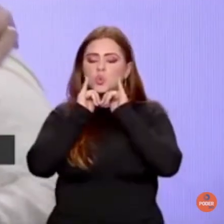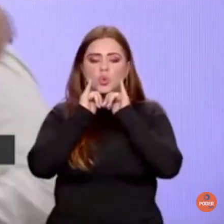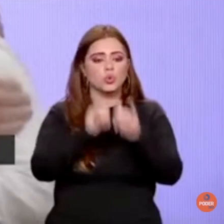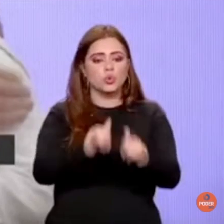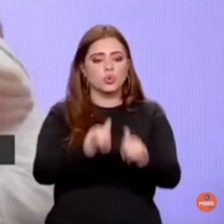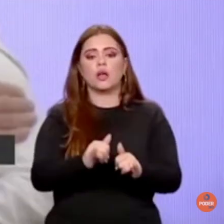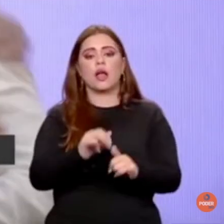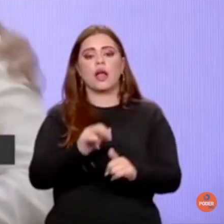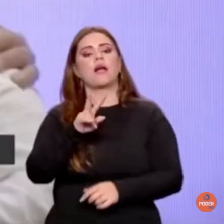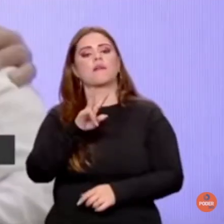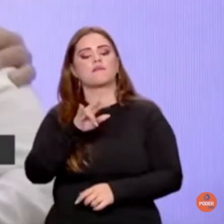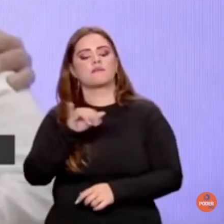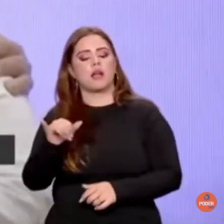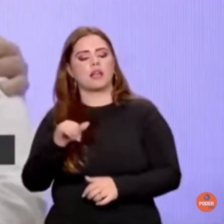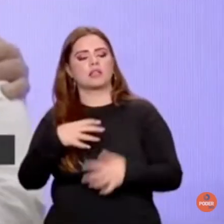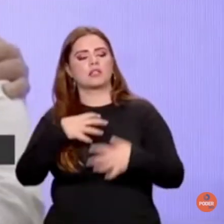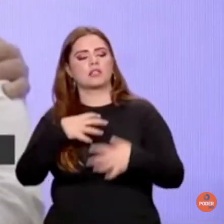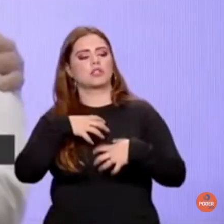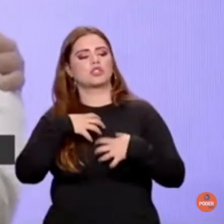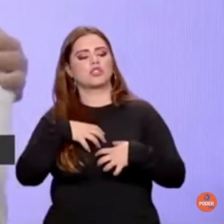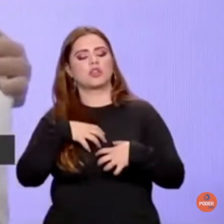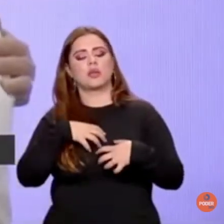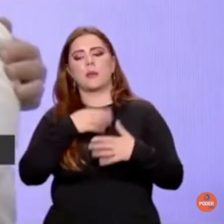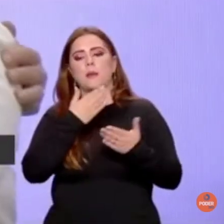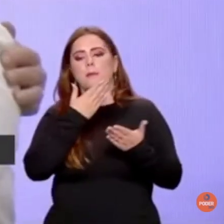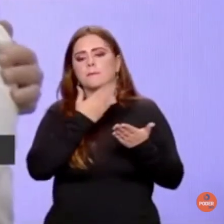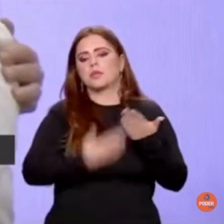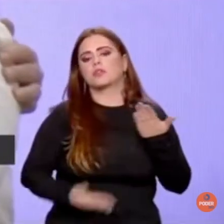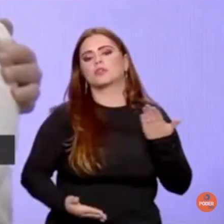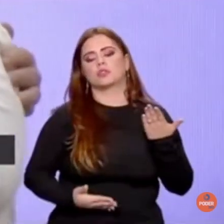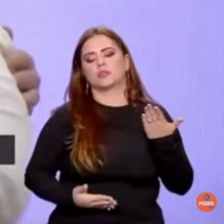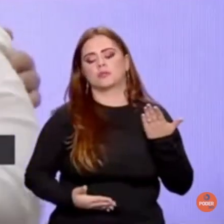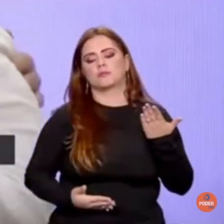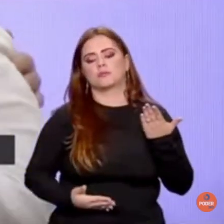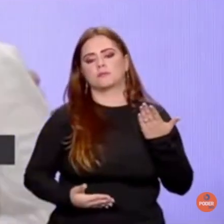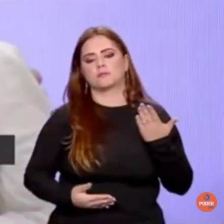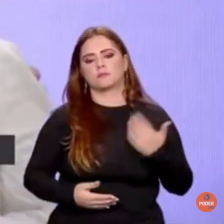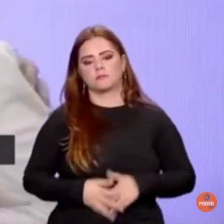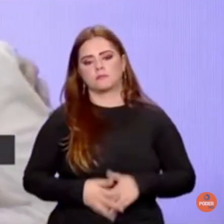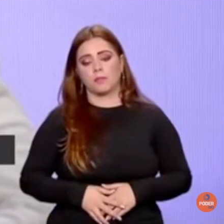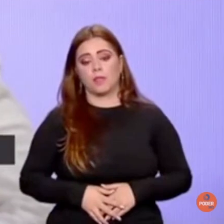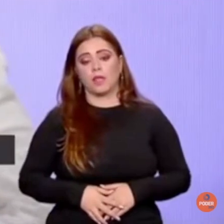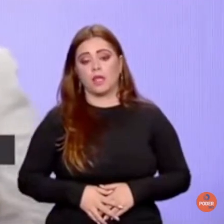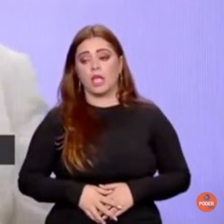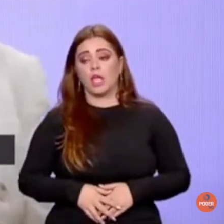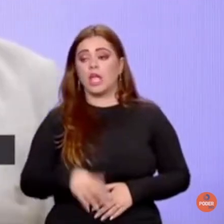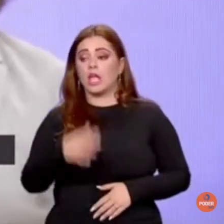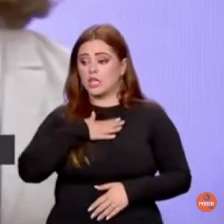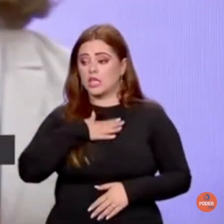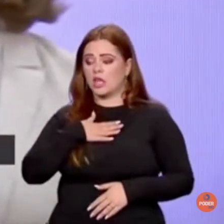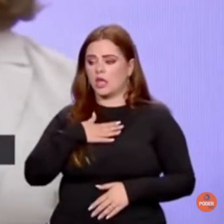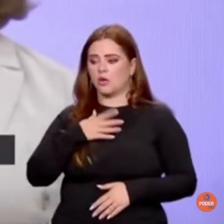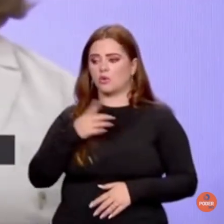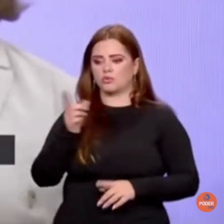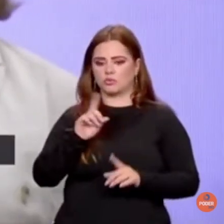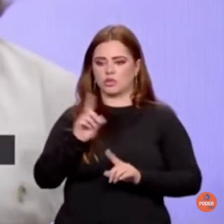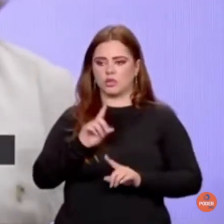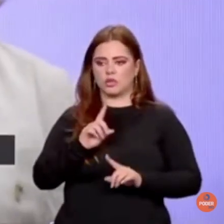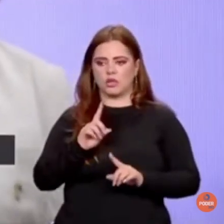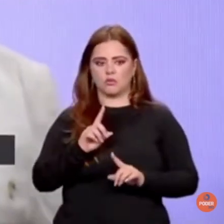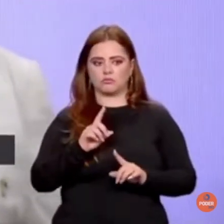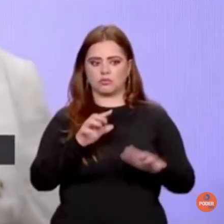sentirão tão apoiadas como ela será nesse governo. E se eu, E se eu não estiver te